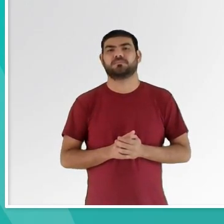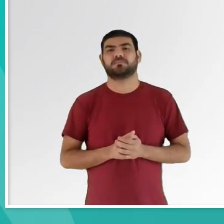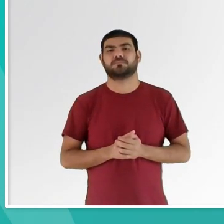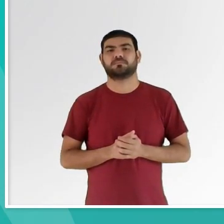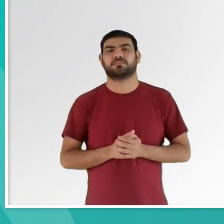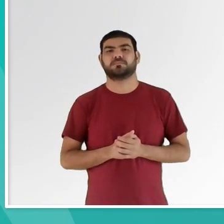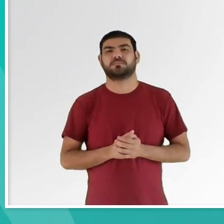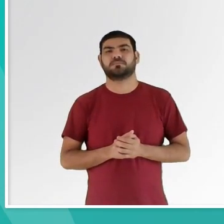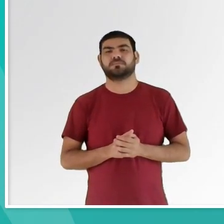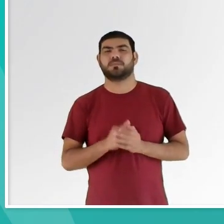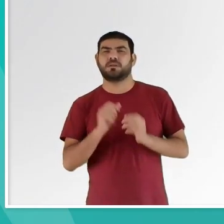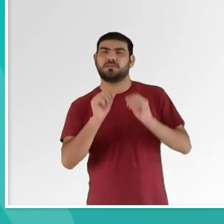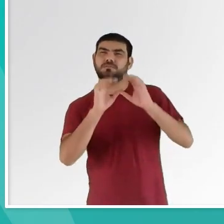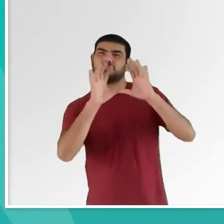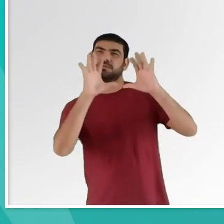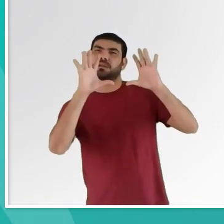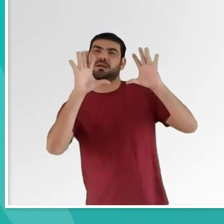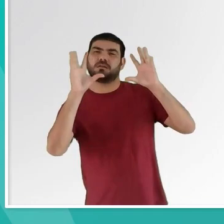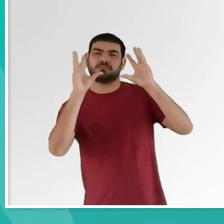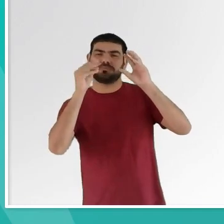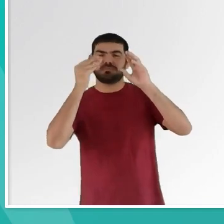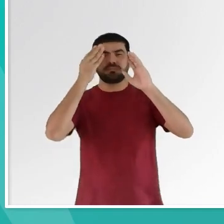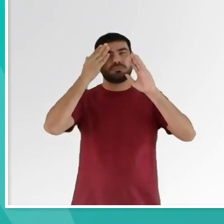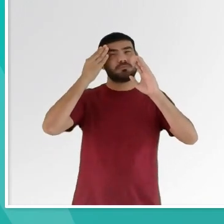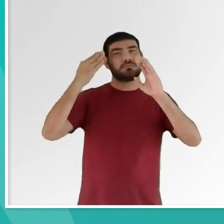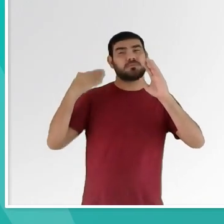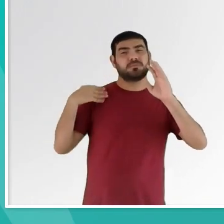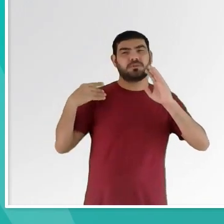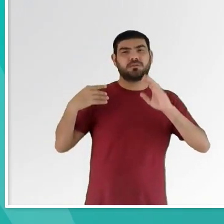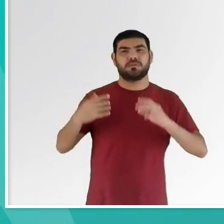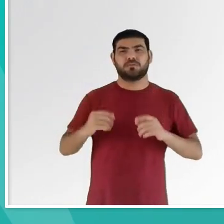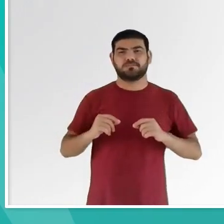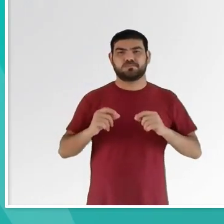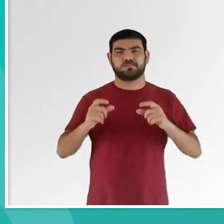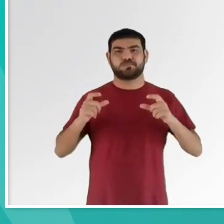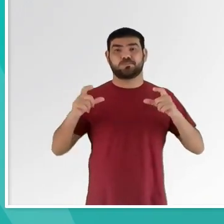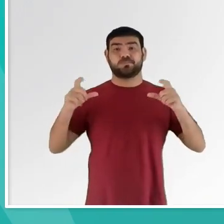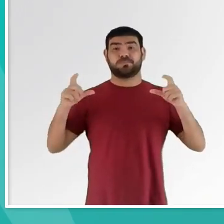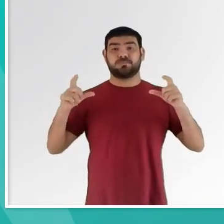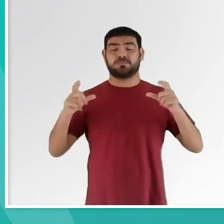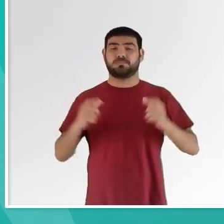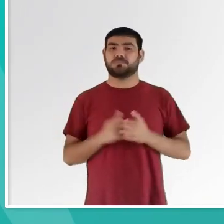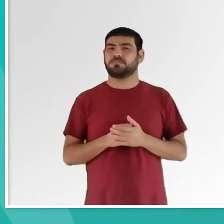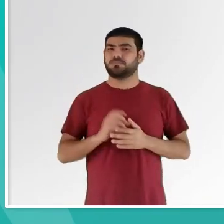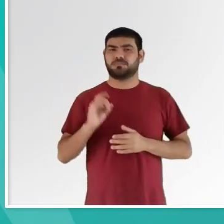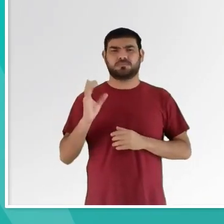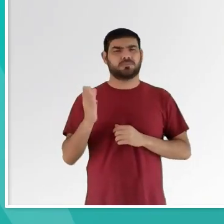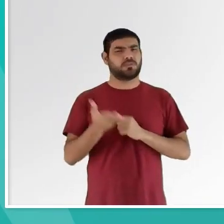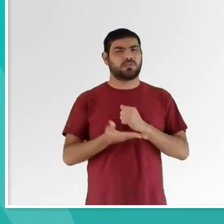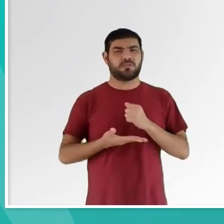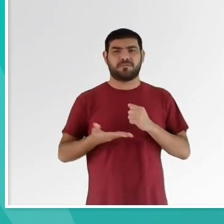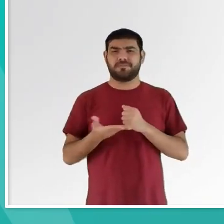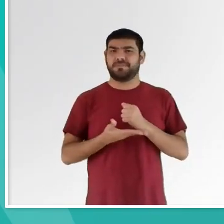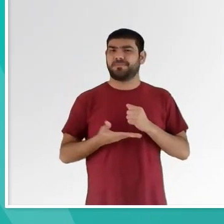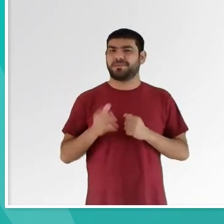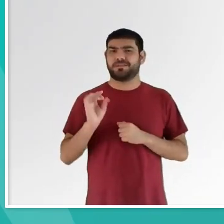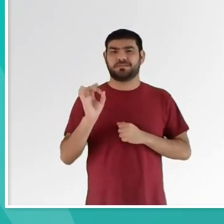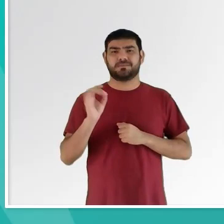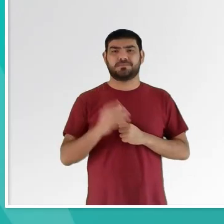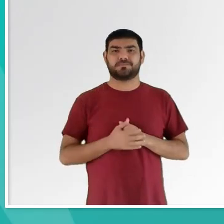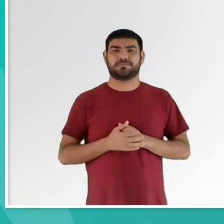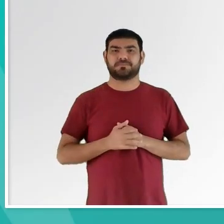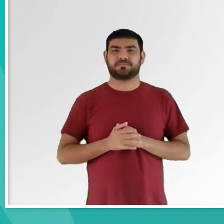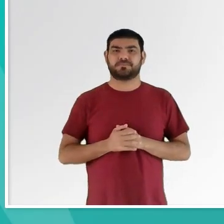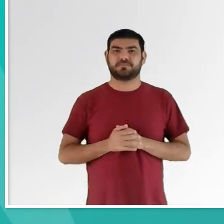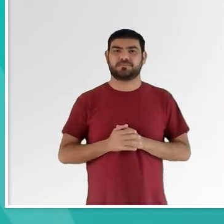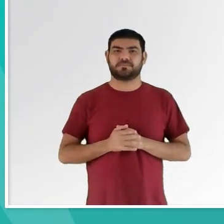sombrear para dar volume. Basicamente é essa é o processo que eu